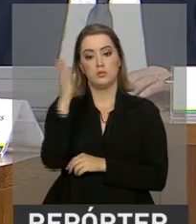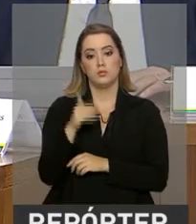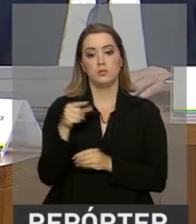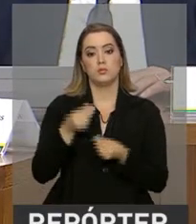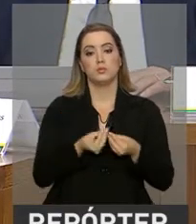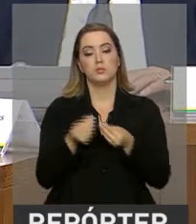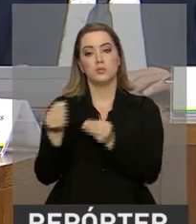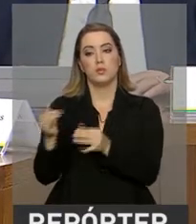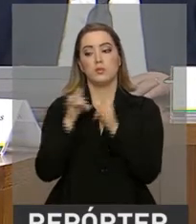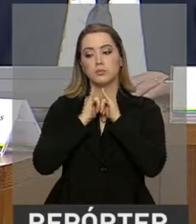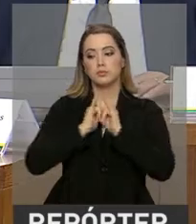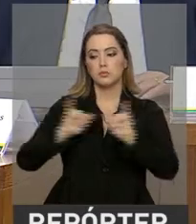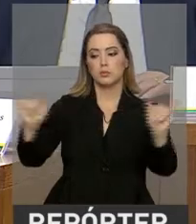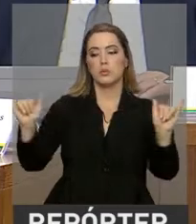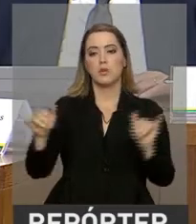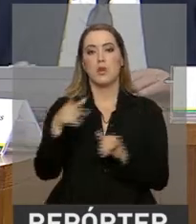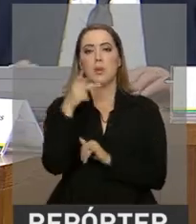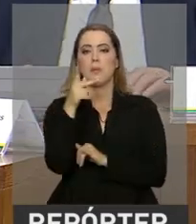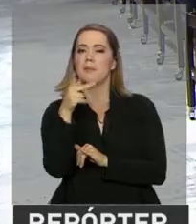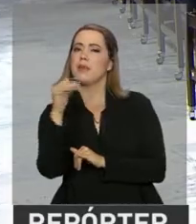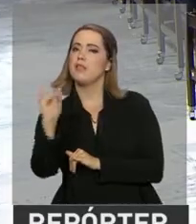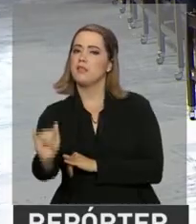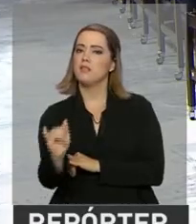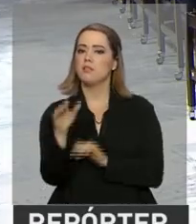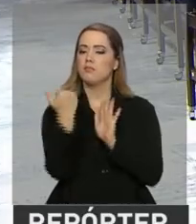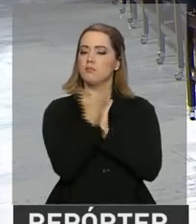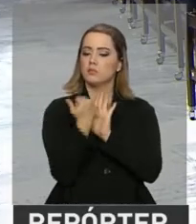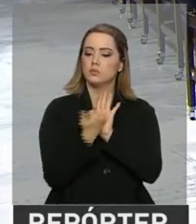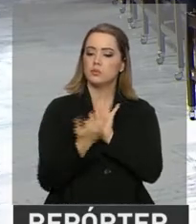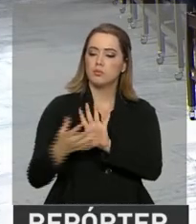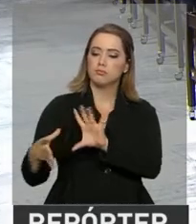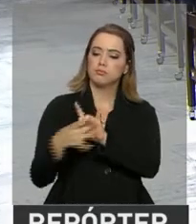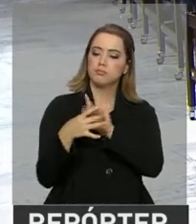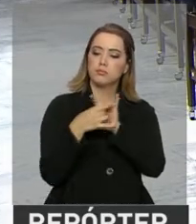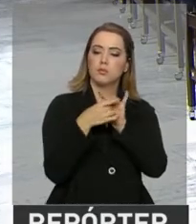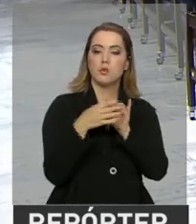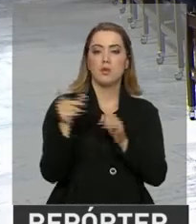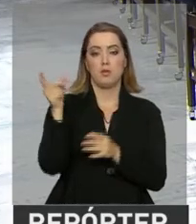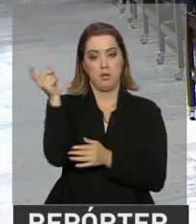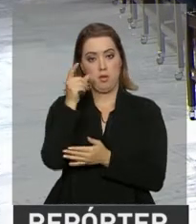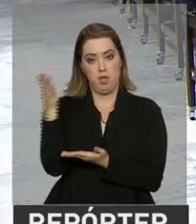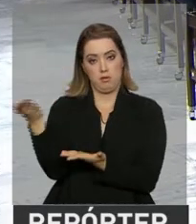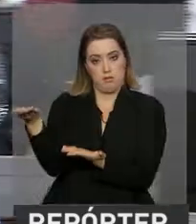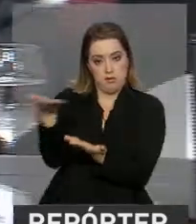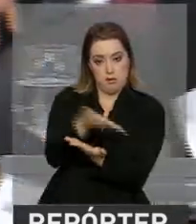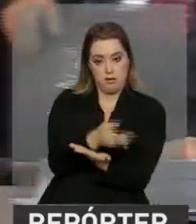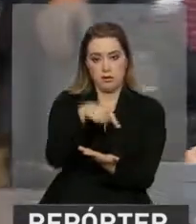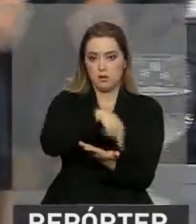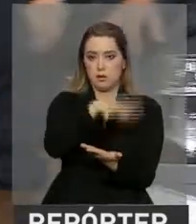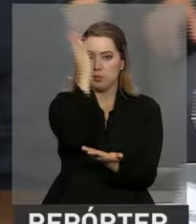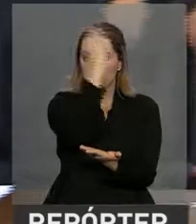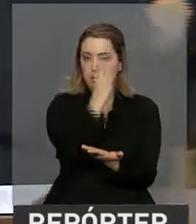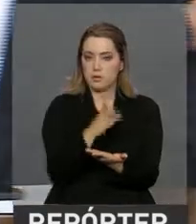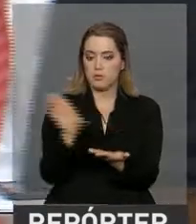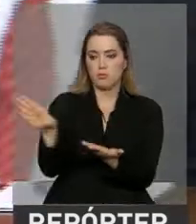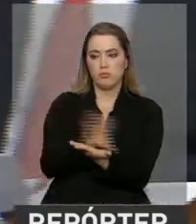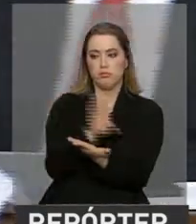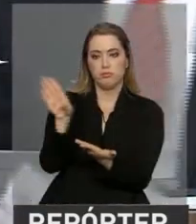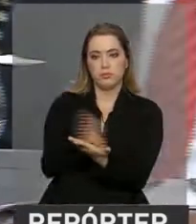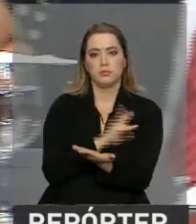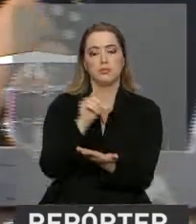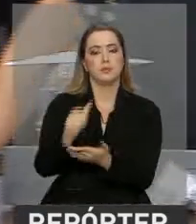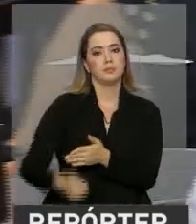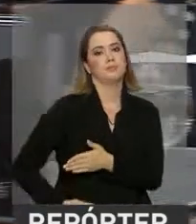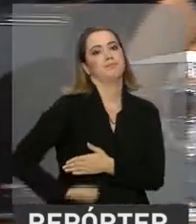mês o programa de parcerias de investimentos a meta é atrair recursos também do exterior para dinamizar a economia